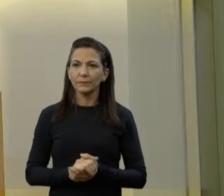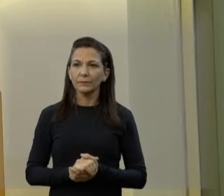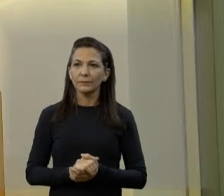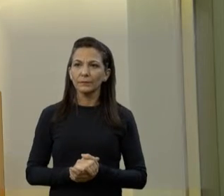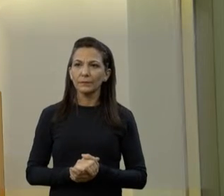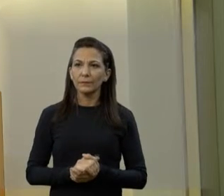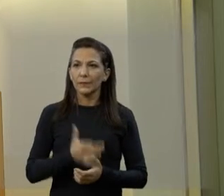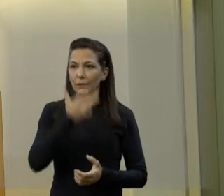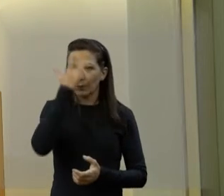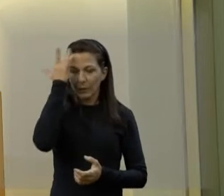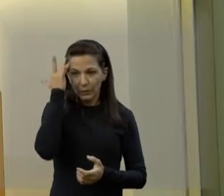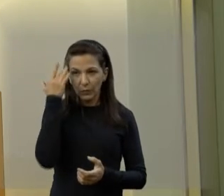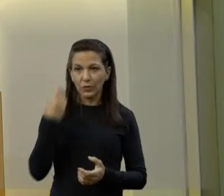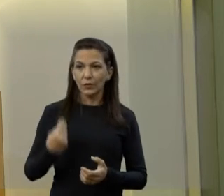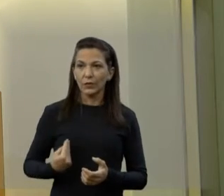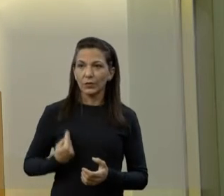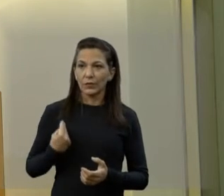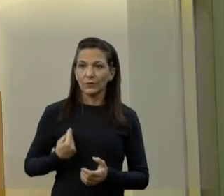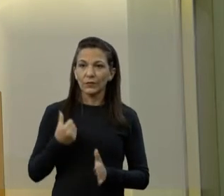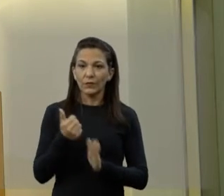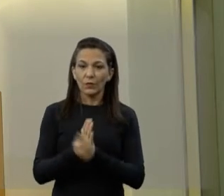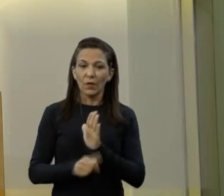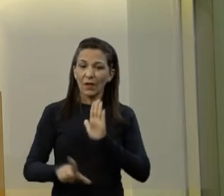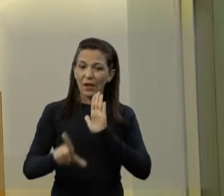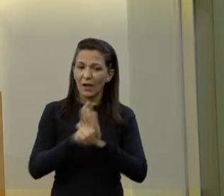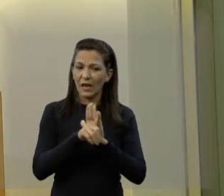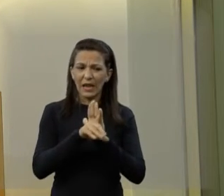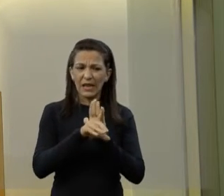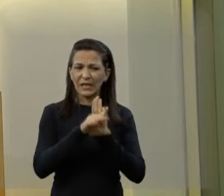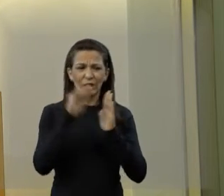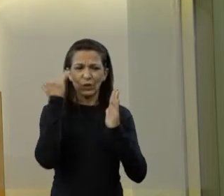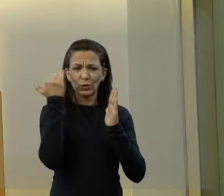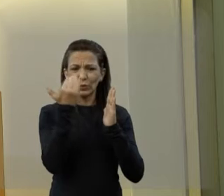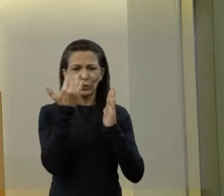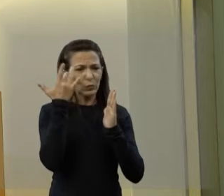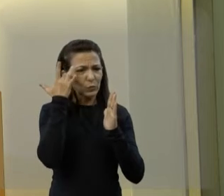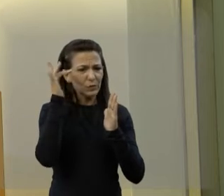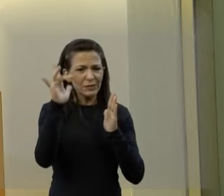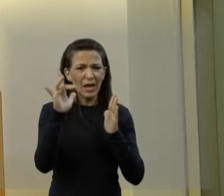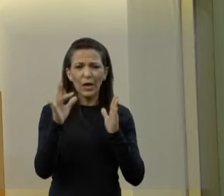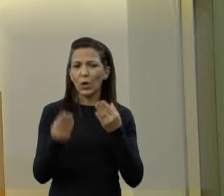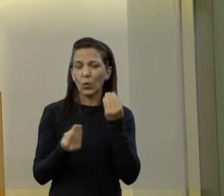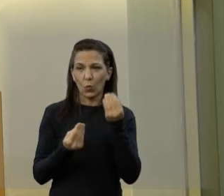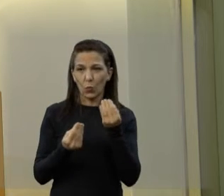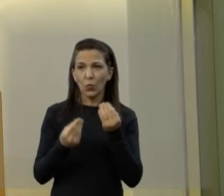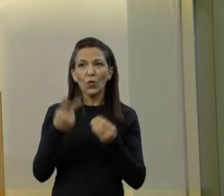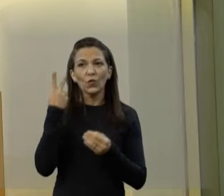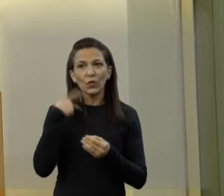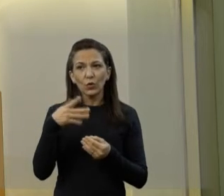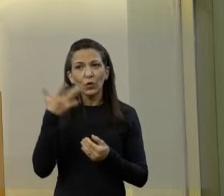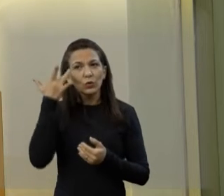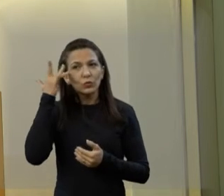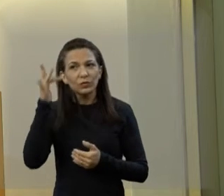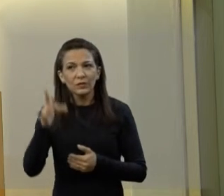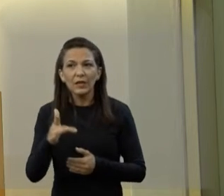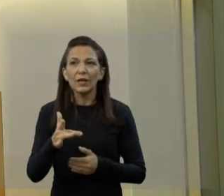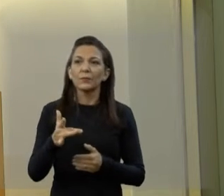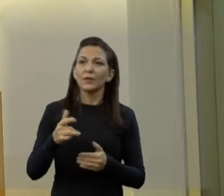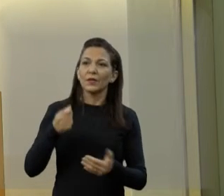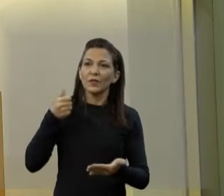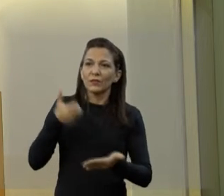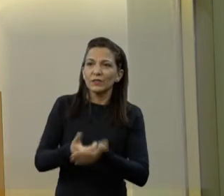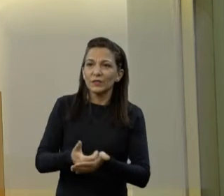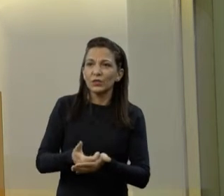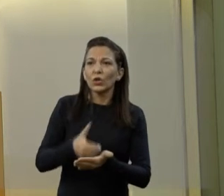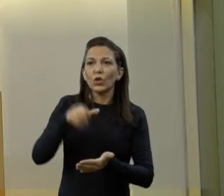nenhum município tem uma pessoa Pode alegar desconhecimento da lei agora um vereador finge que não sabe que a prefeitura gastou mais de 90